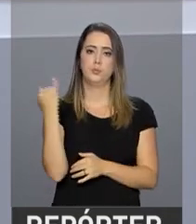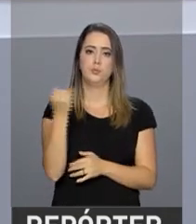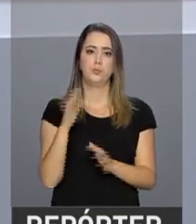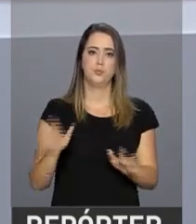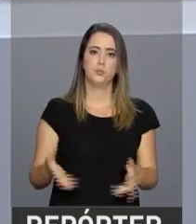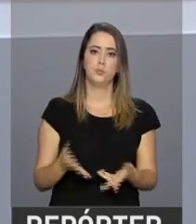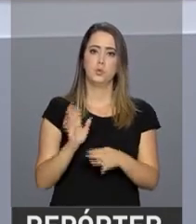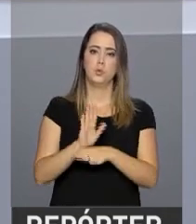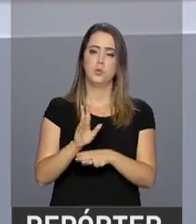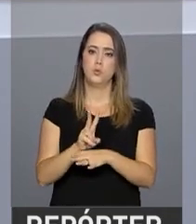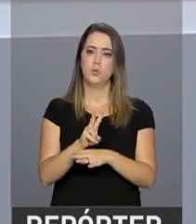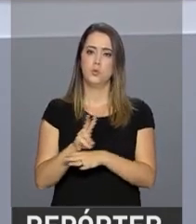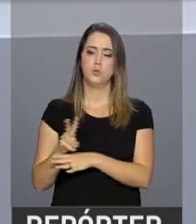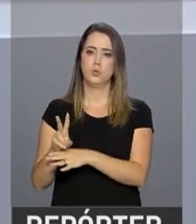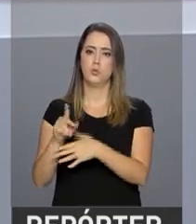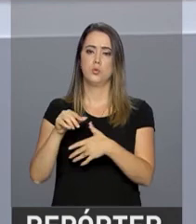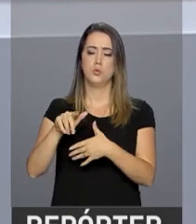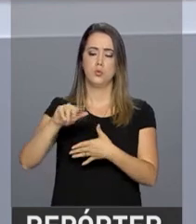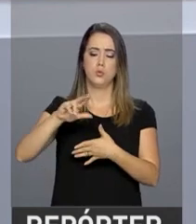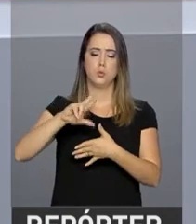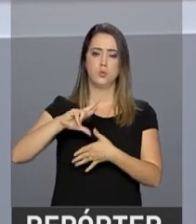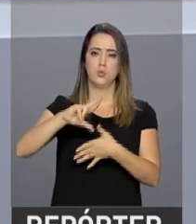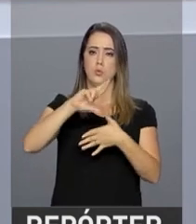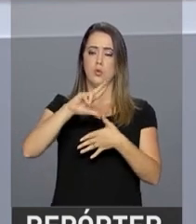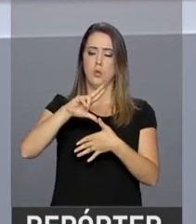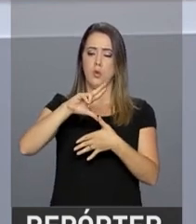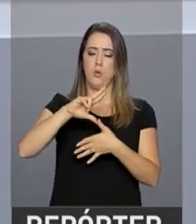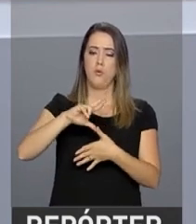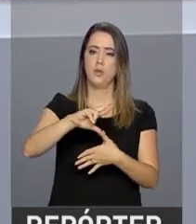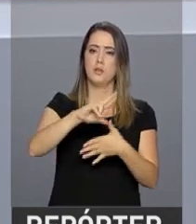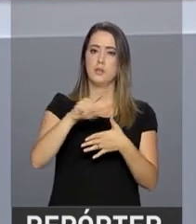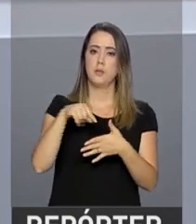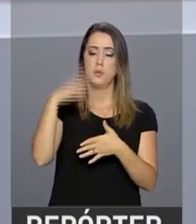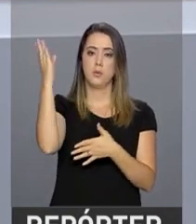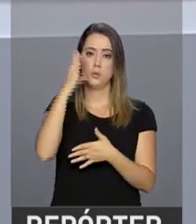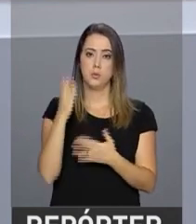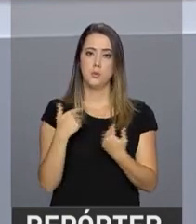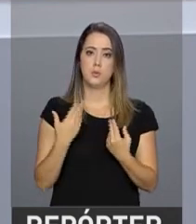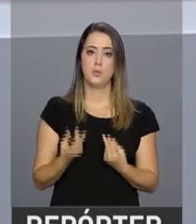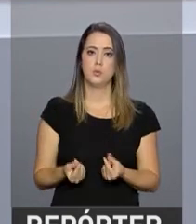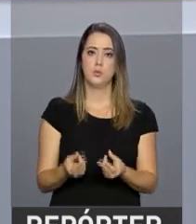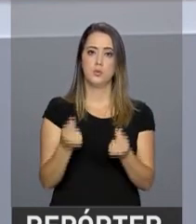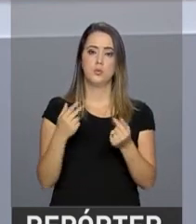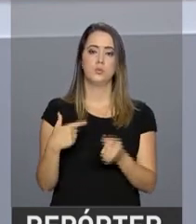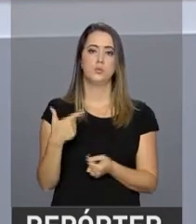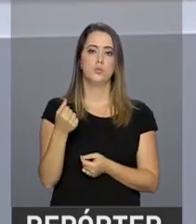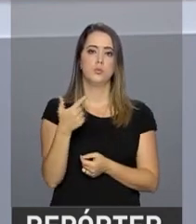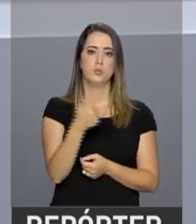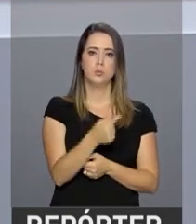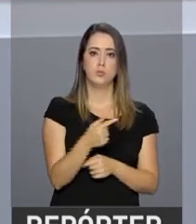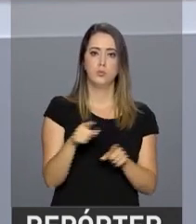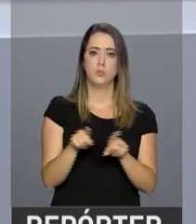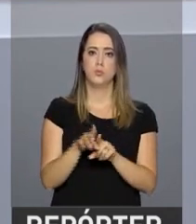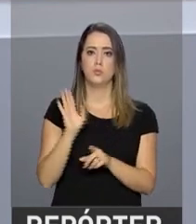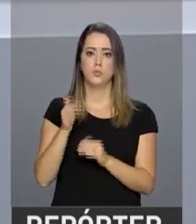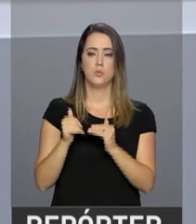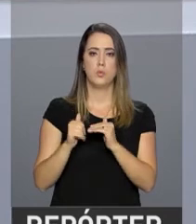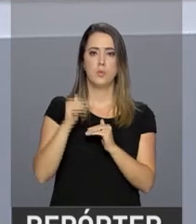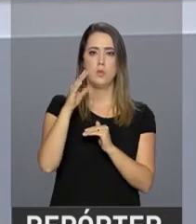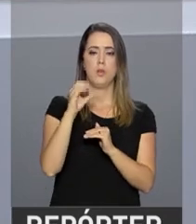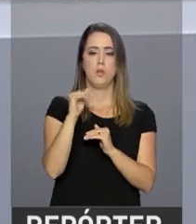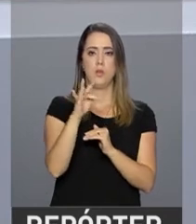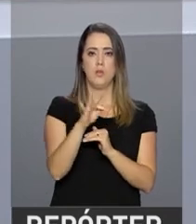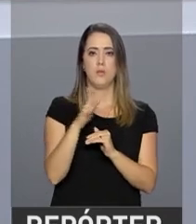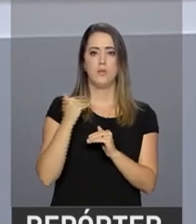como provedor de financiamento externo o brasil segundo ele pelos desembolsos realizados em 2017 o caf já